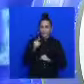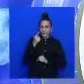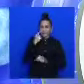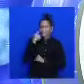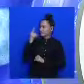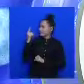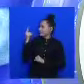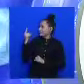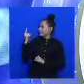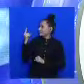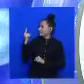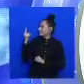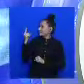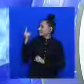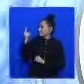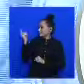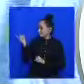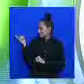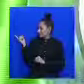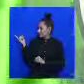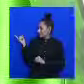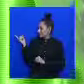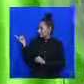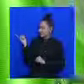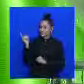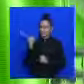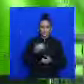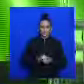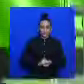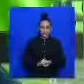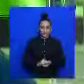Bola posicionada, valendo!